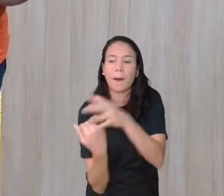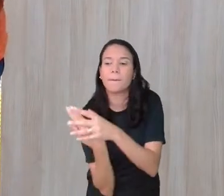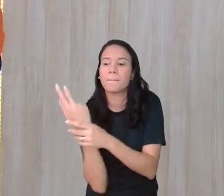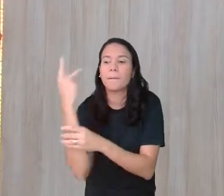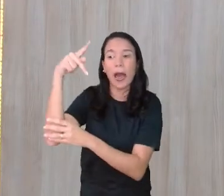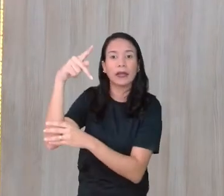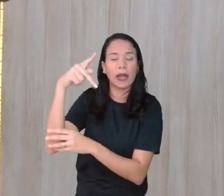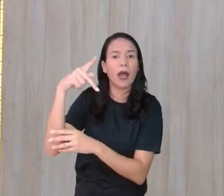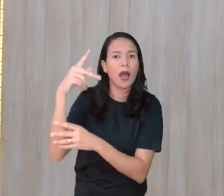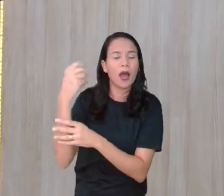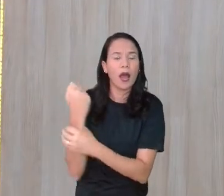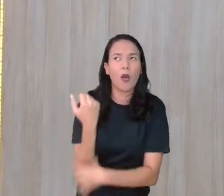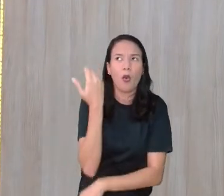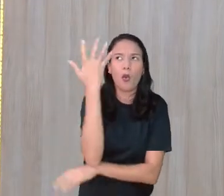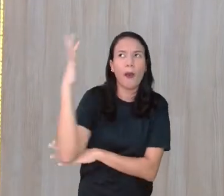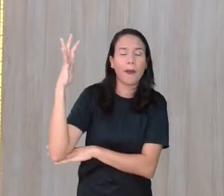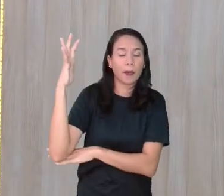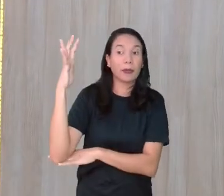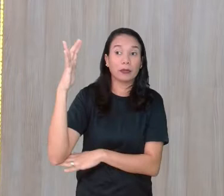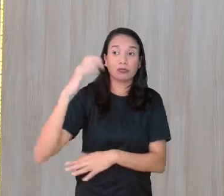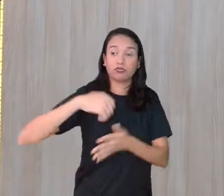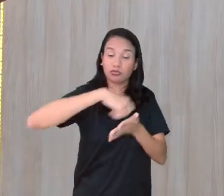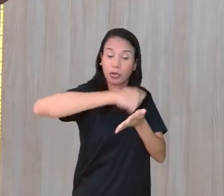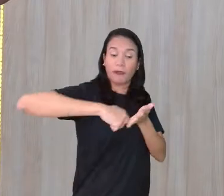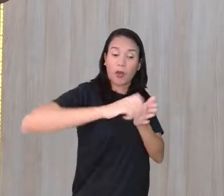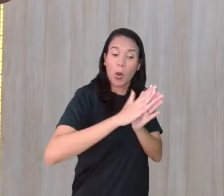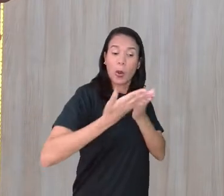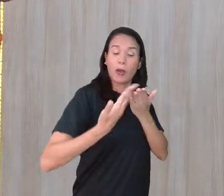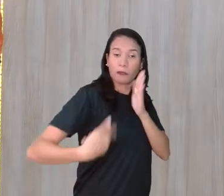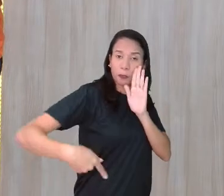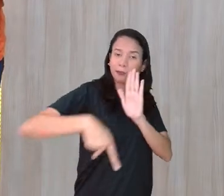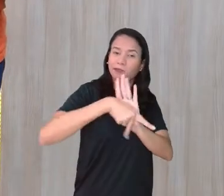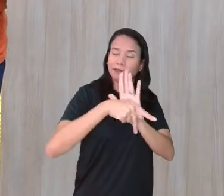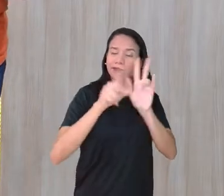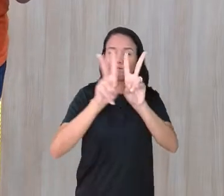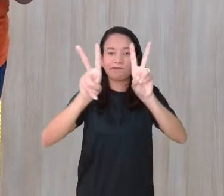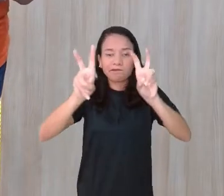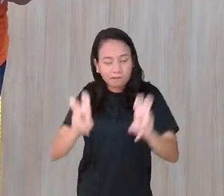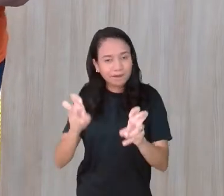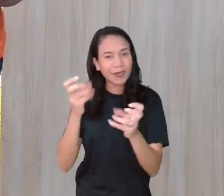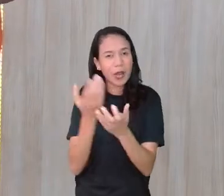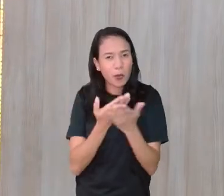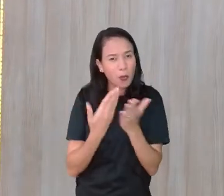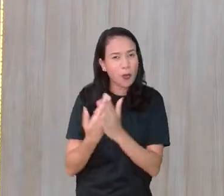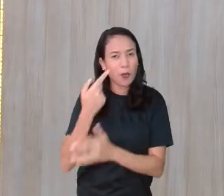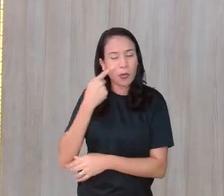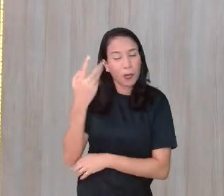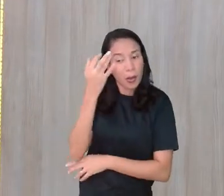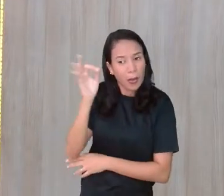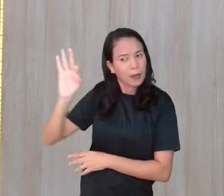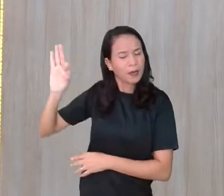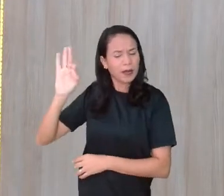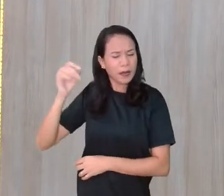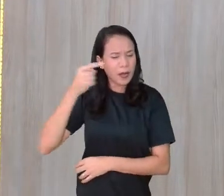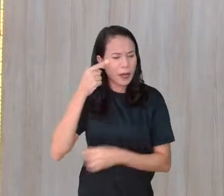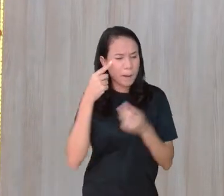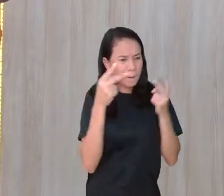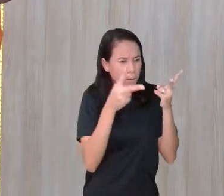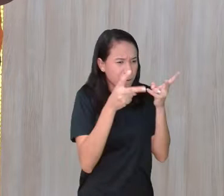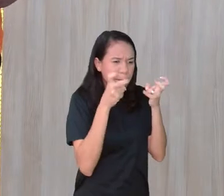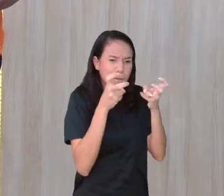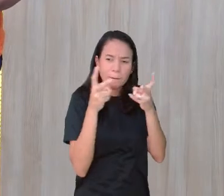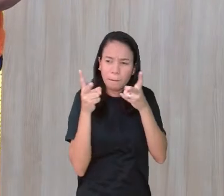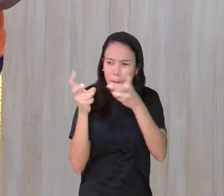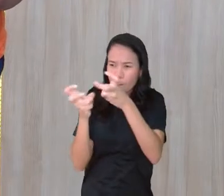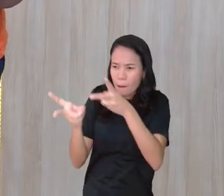vegetais, quando ele escreve o livro sobre a flora, né? Ele estudava lá na França e ele começou a ver algumas